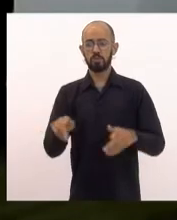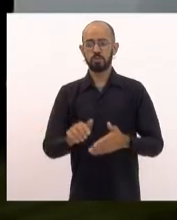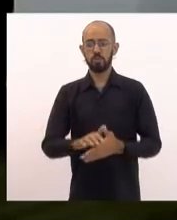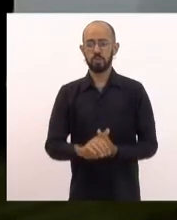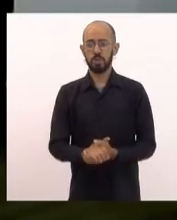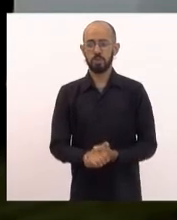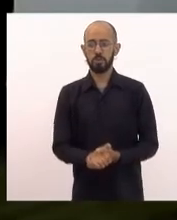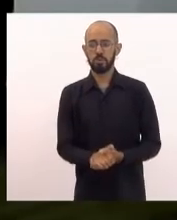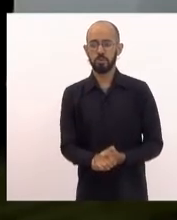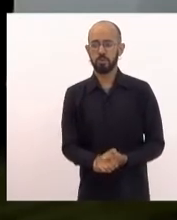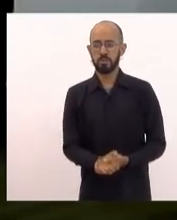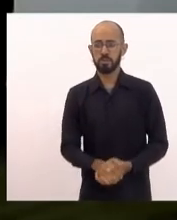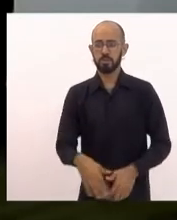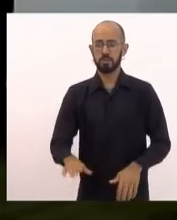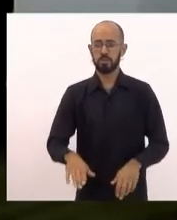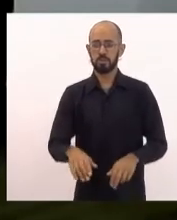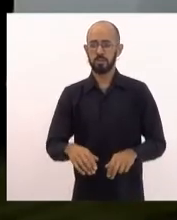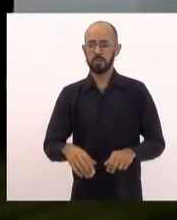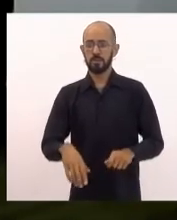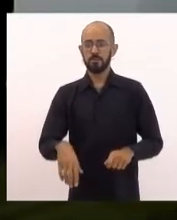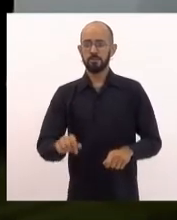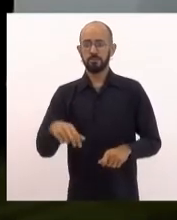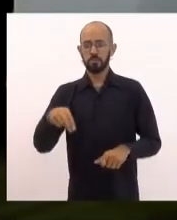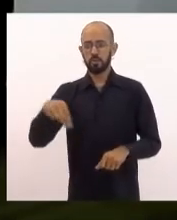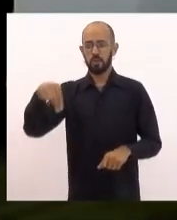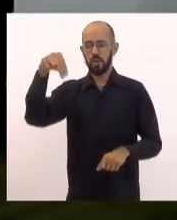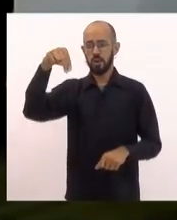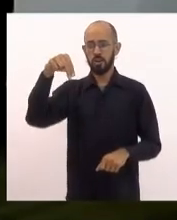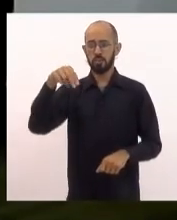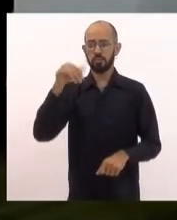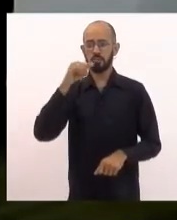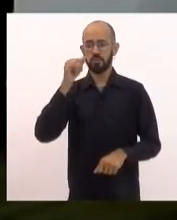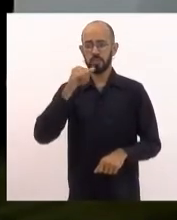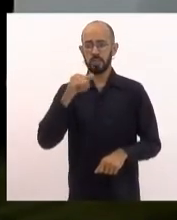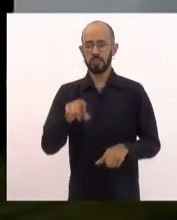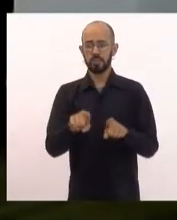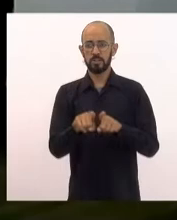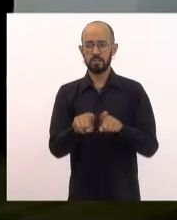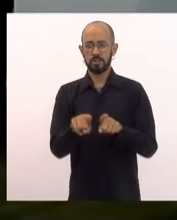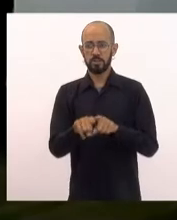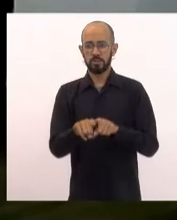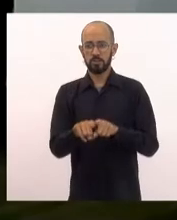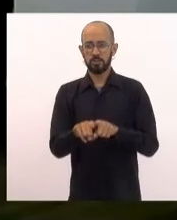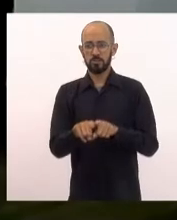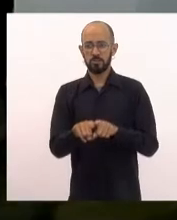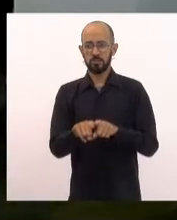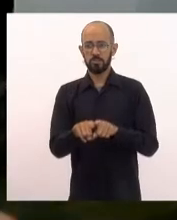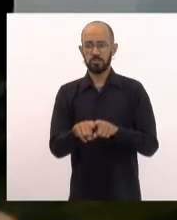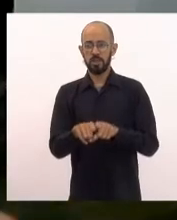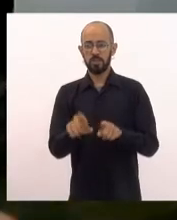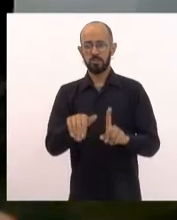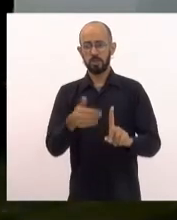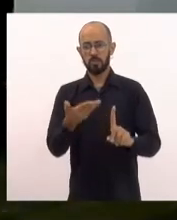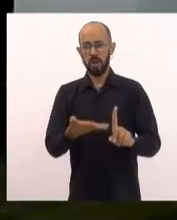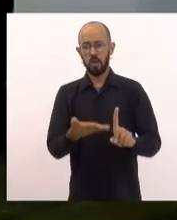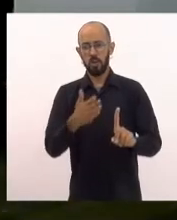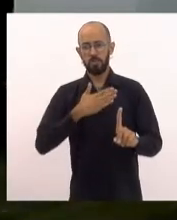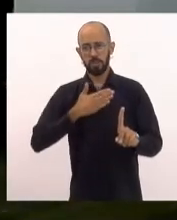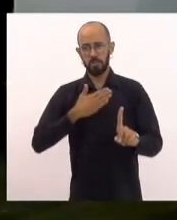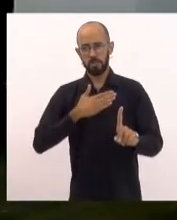Volta Redonda, do Sul Fluminense, do Médio Paraíba, do Estado do Rio de Janeiro, que me dá a honra de poder estar